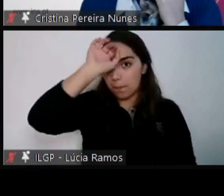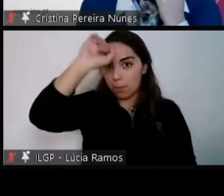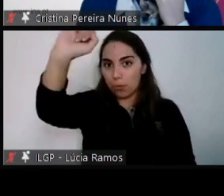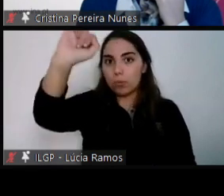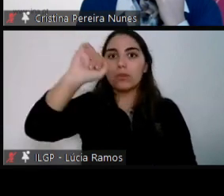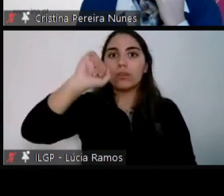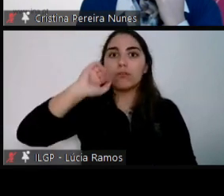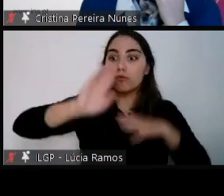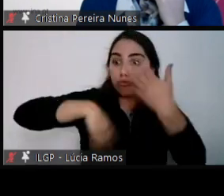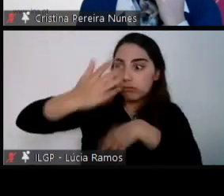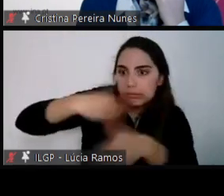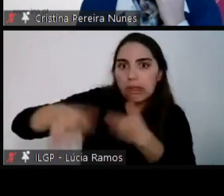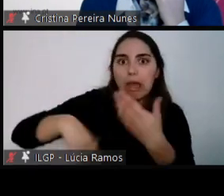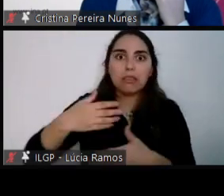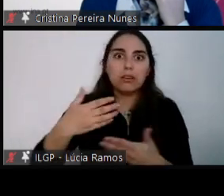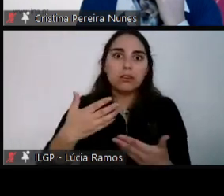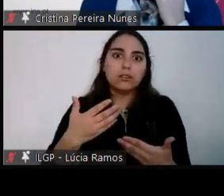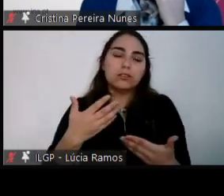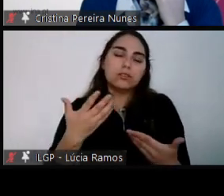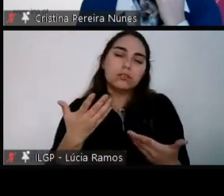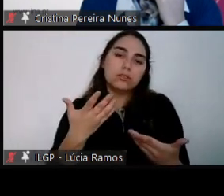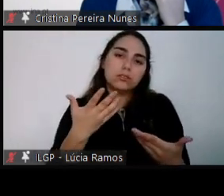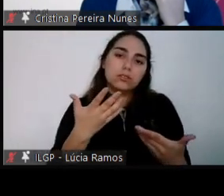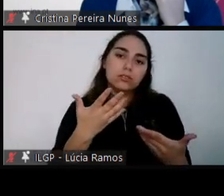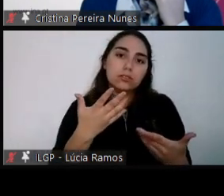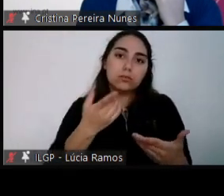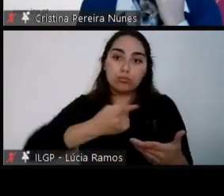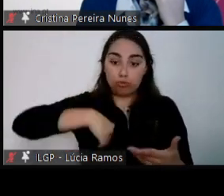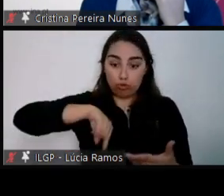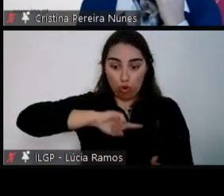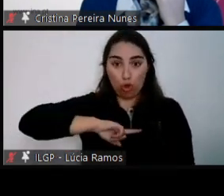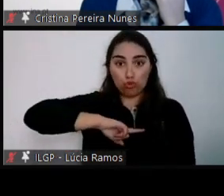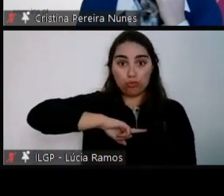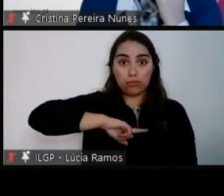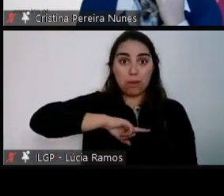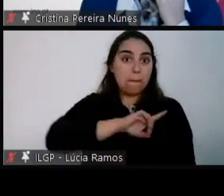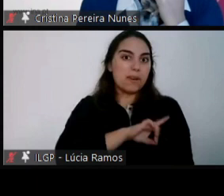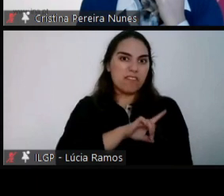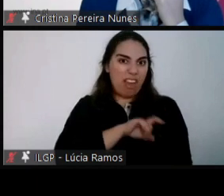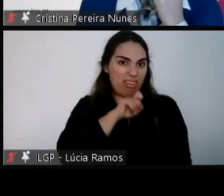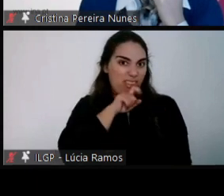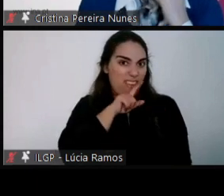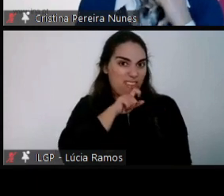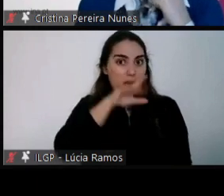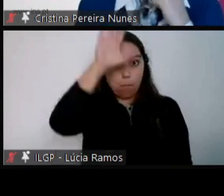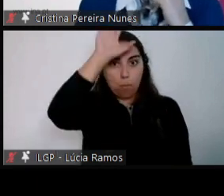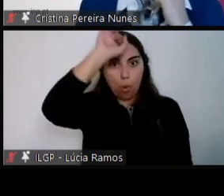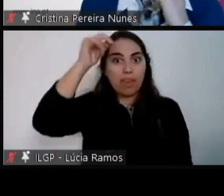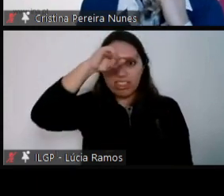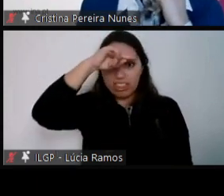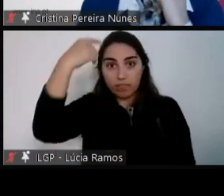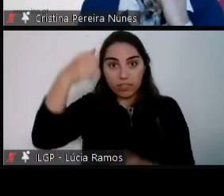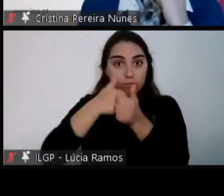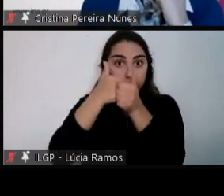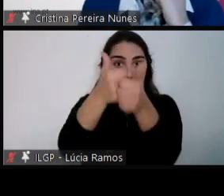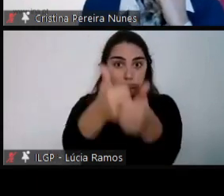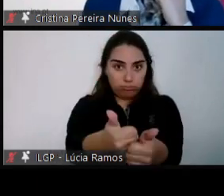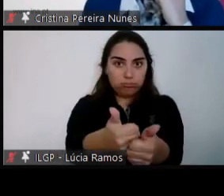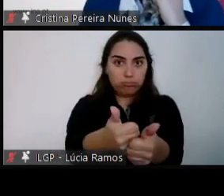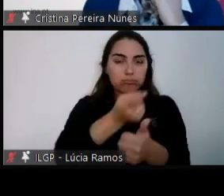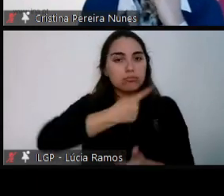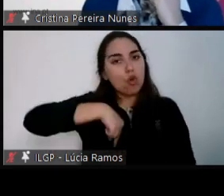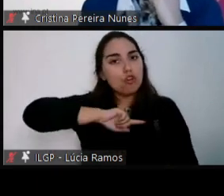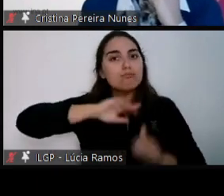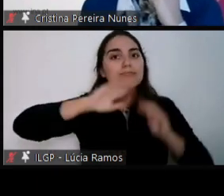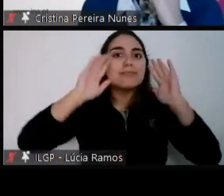dos sistemas informáticos. Nós, na área pública, temos dificuldades em acompanhar. No privado, isso é considerado uma oportunidade. Portanto, nós temos que conseguir reduzir este gap para